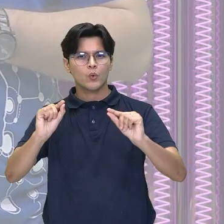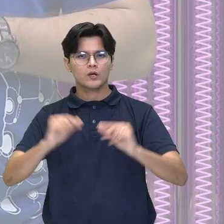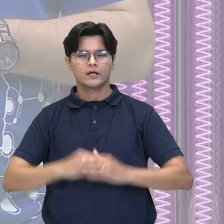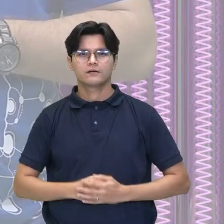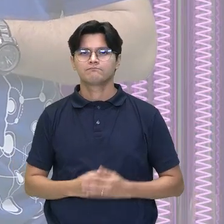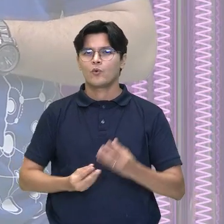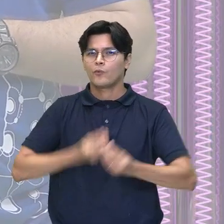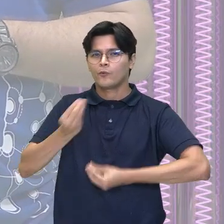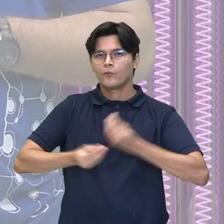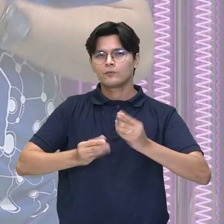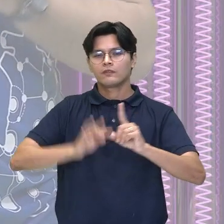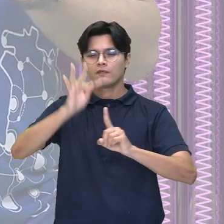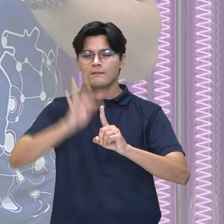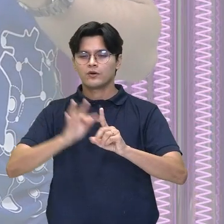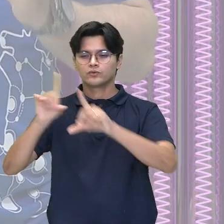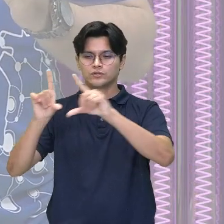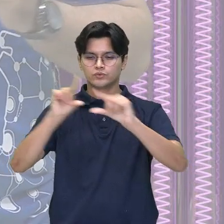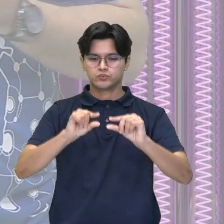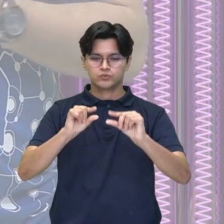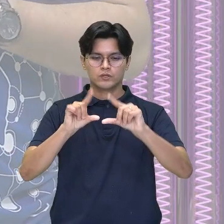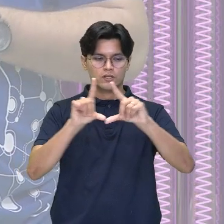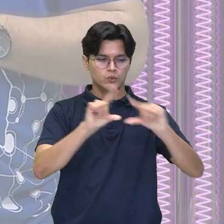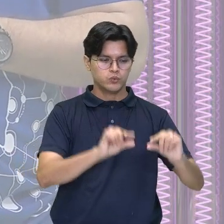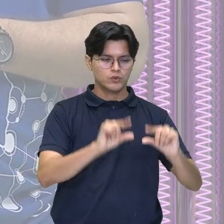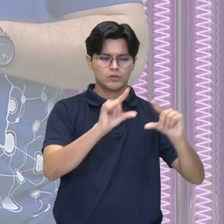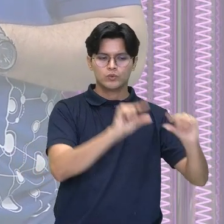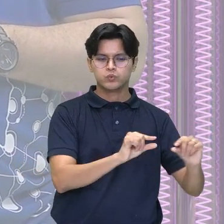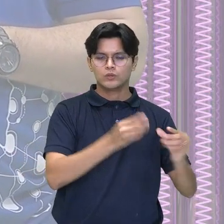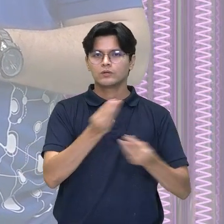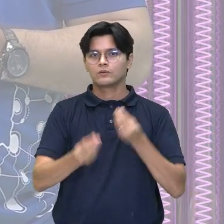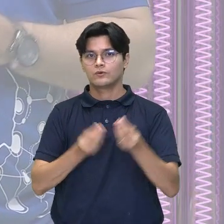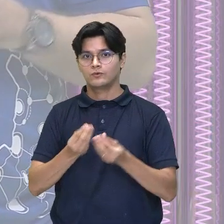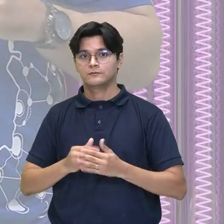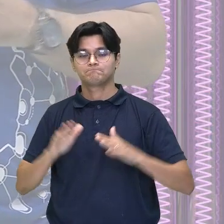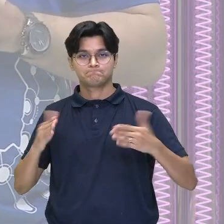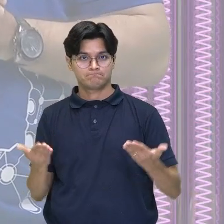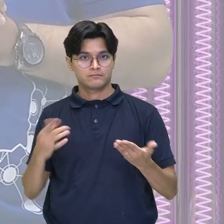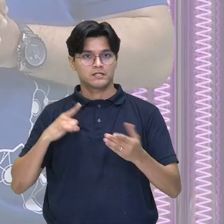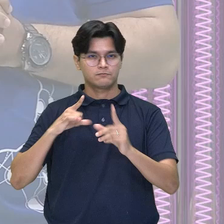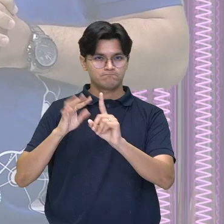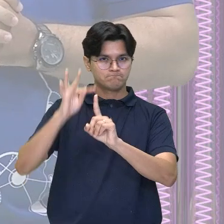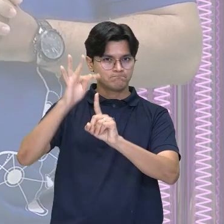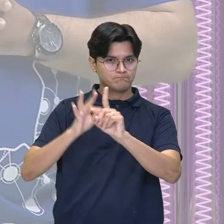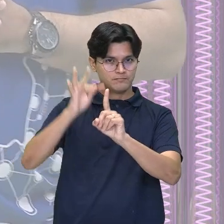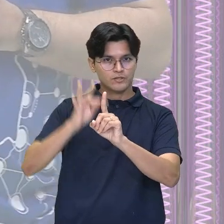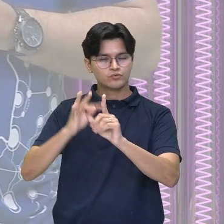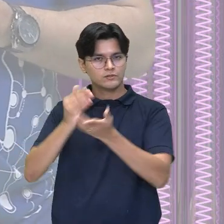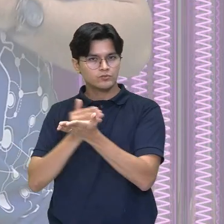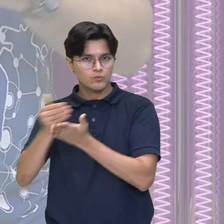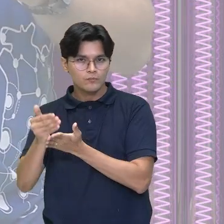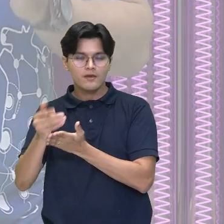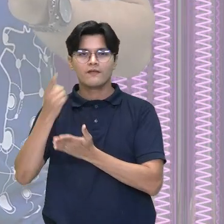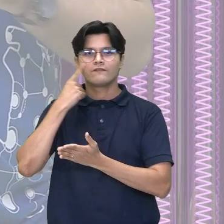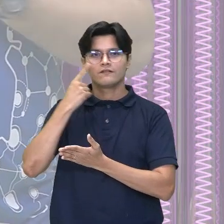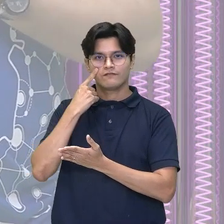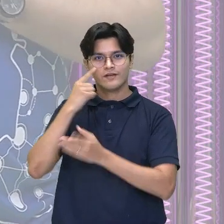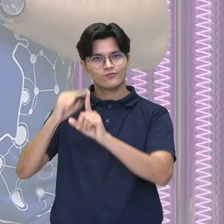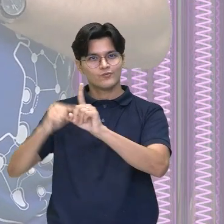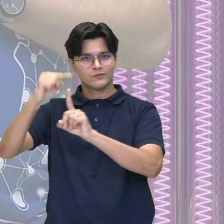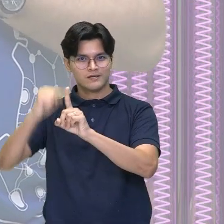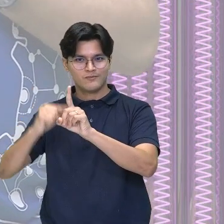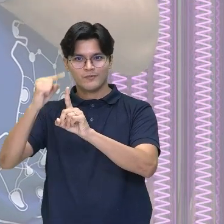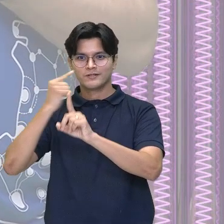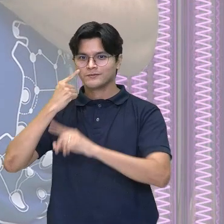passar a ficar negativa. Então temos aí a nossa temperatura inicial. Observe que o nosso termômetro,